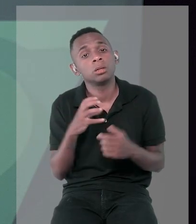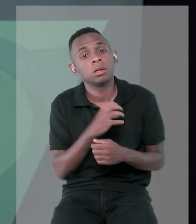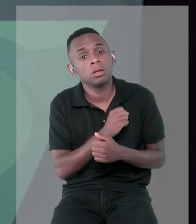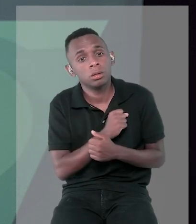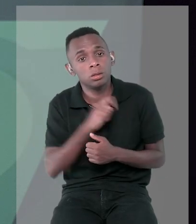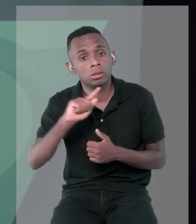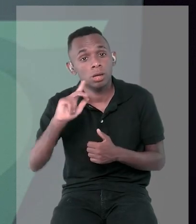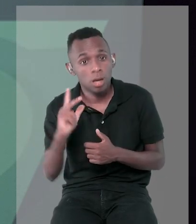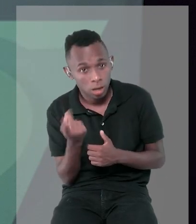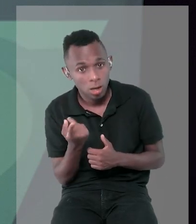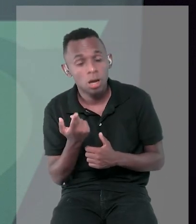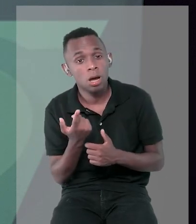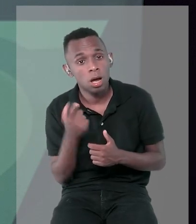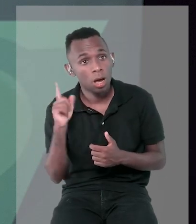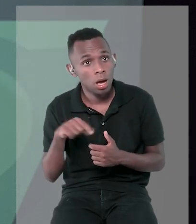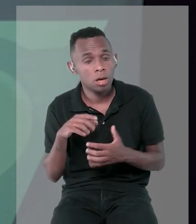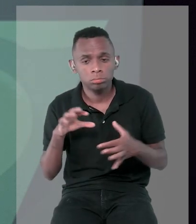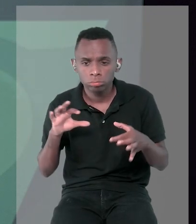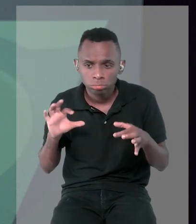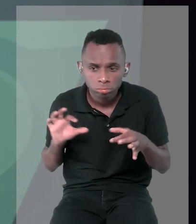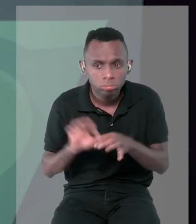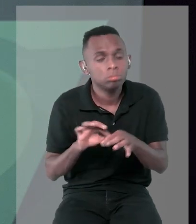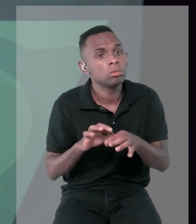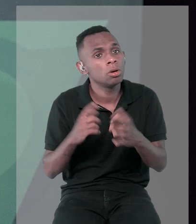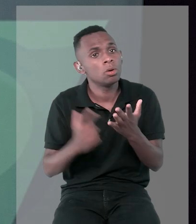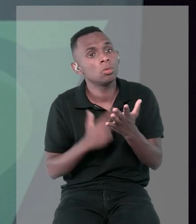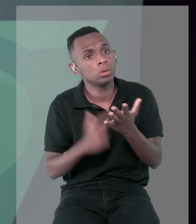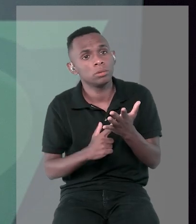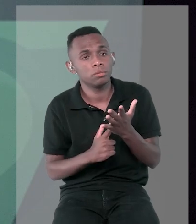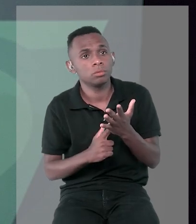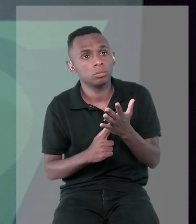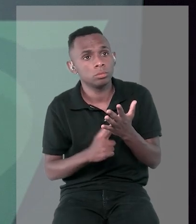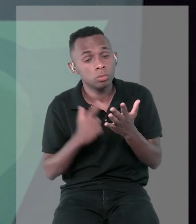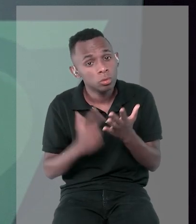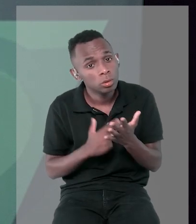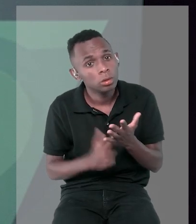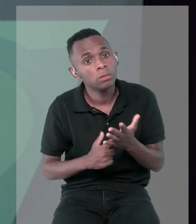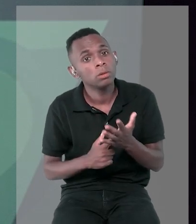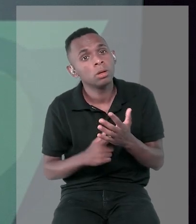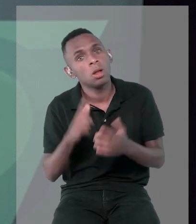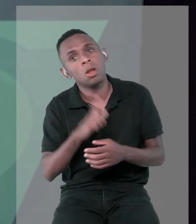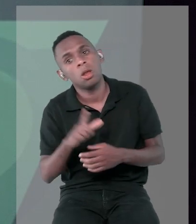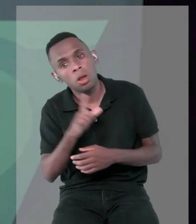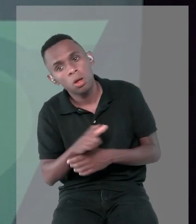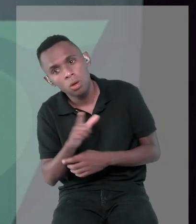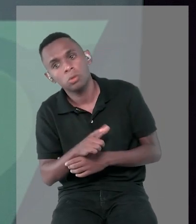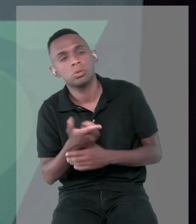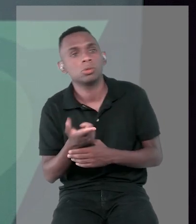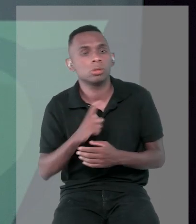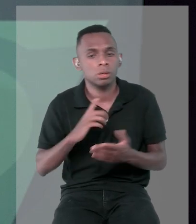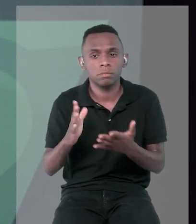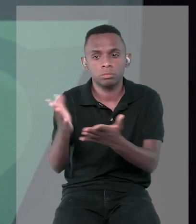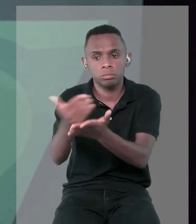Segundo GH, o Luiz Fernando Carvalho agarrou o livro inteiro. Ele agarrou o livro. Lógico que teve